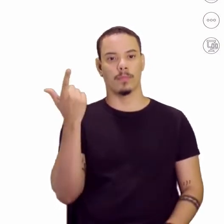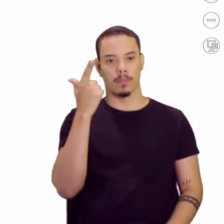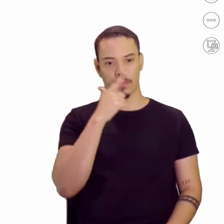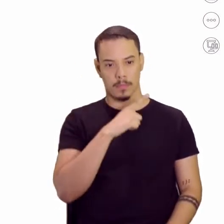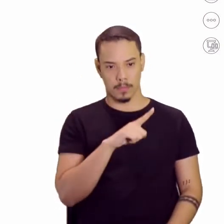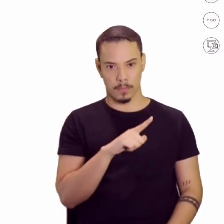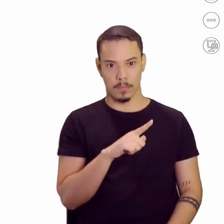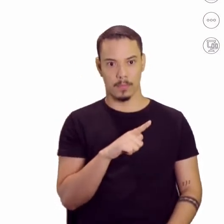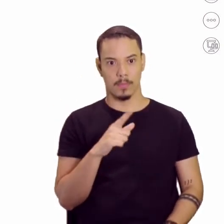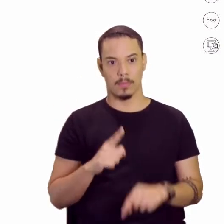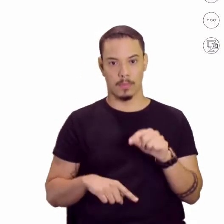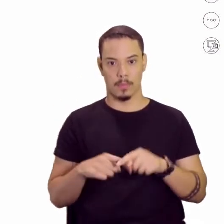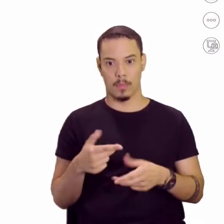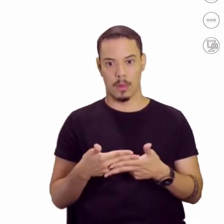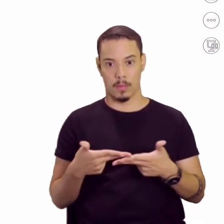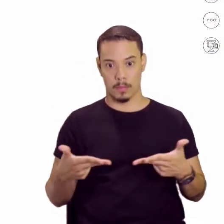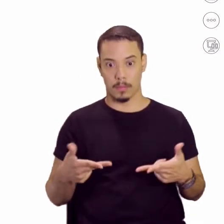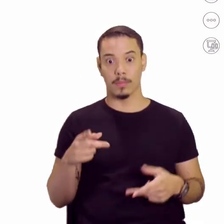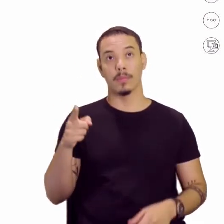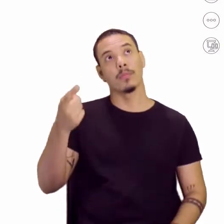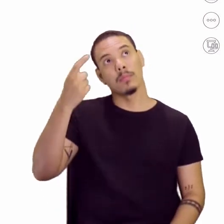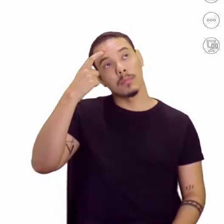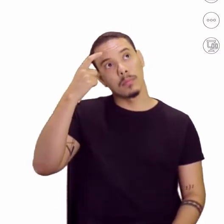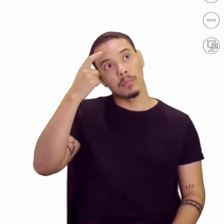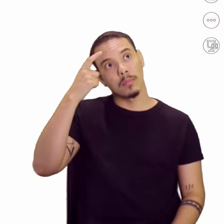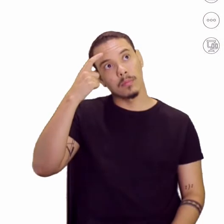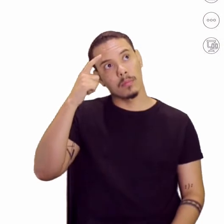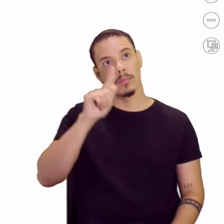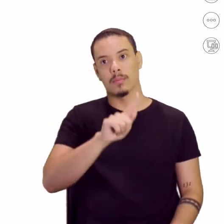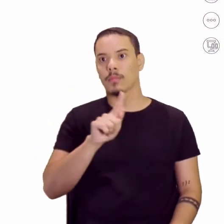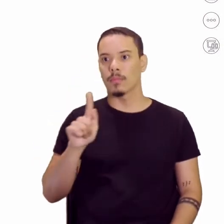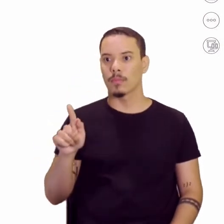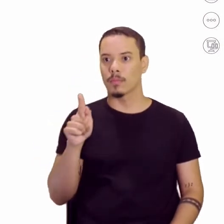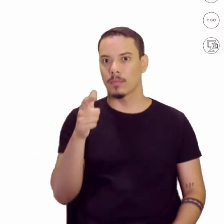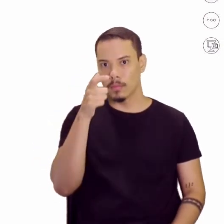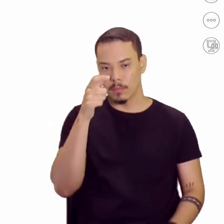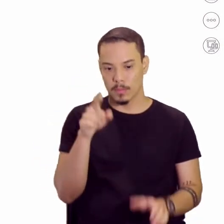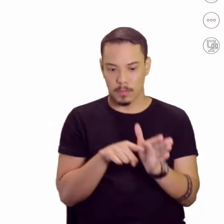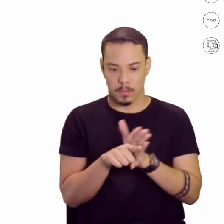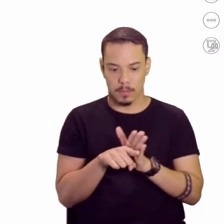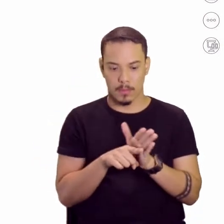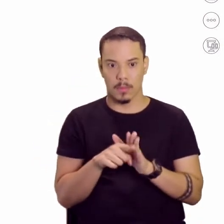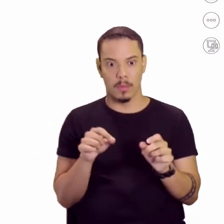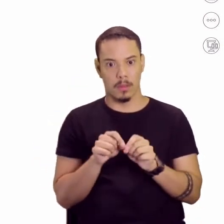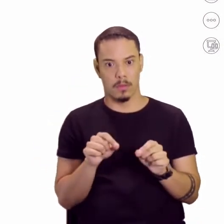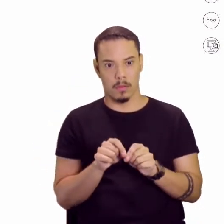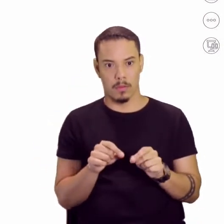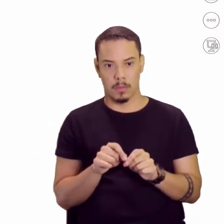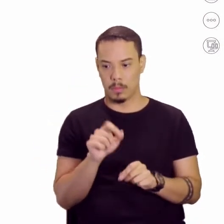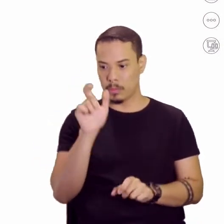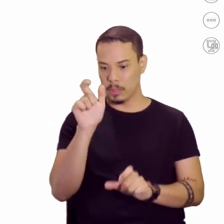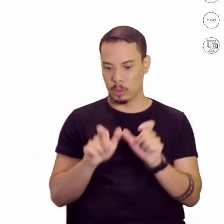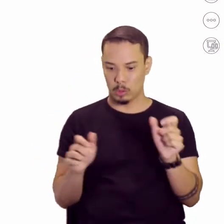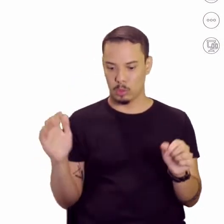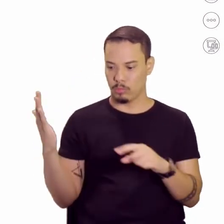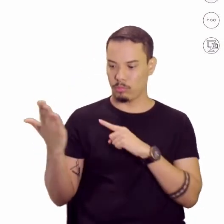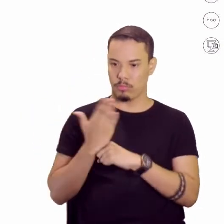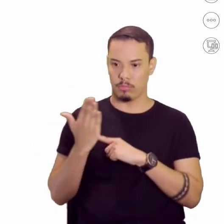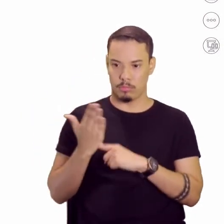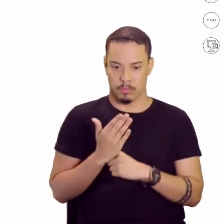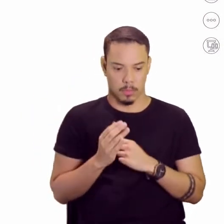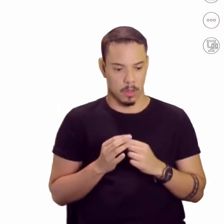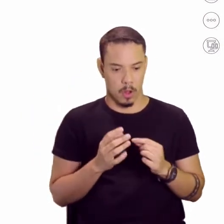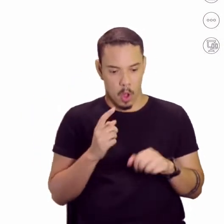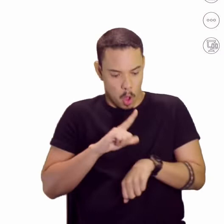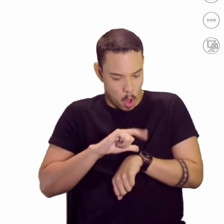tamanho diferente. Então, Galileu, por meio de experiência e medida que ele teve pessoas medindo com cronômetro,